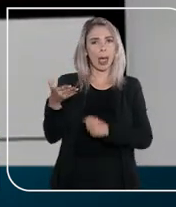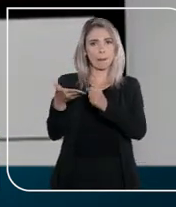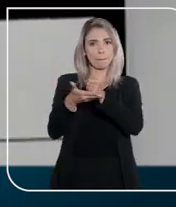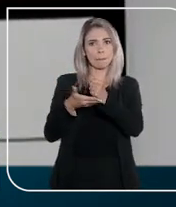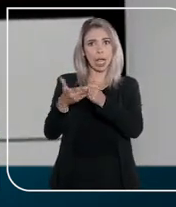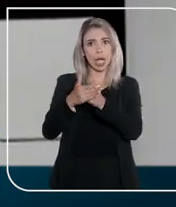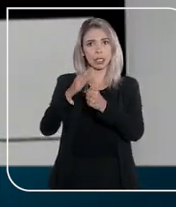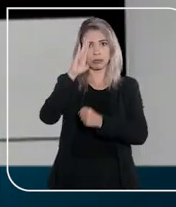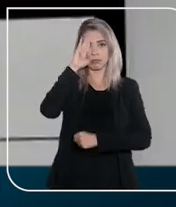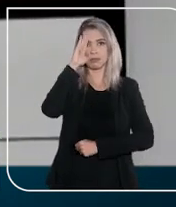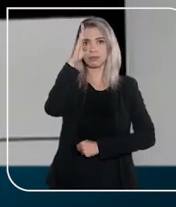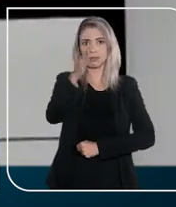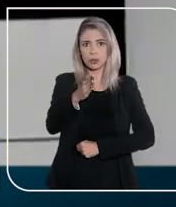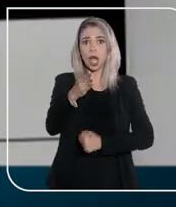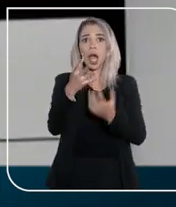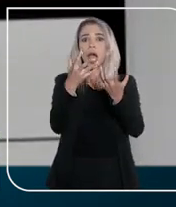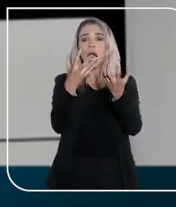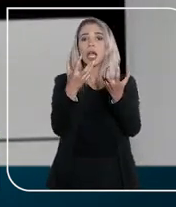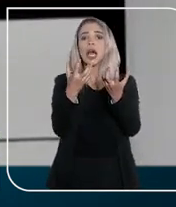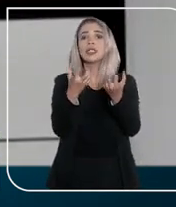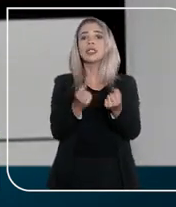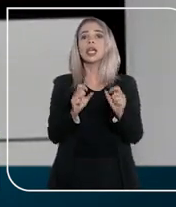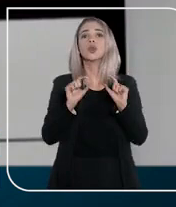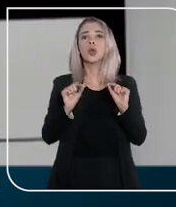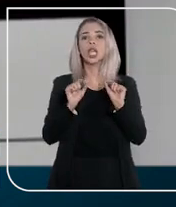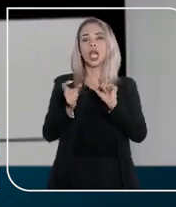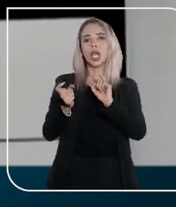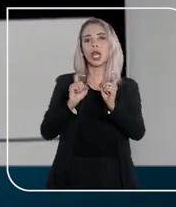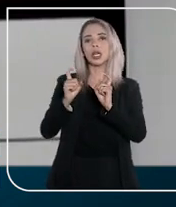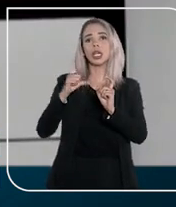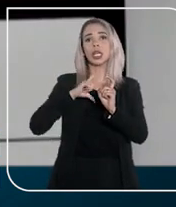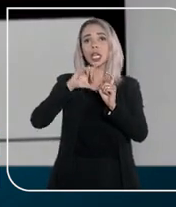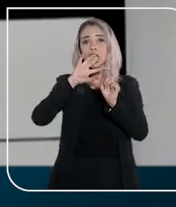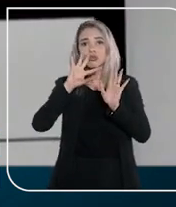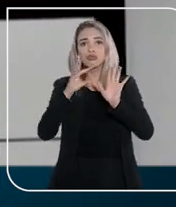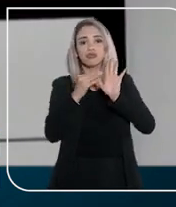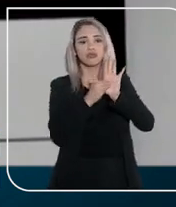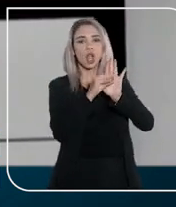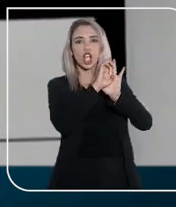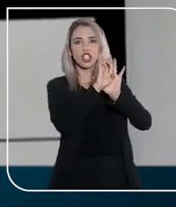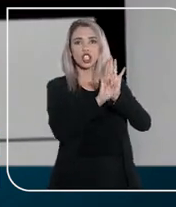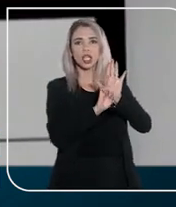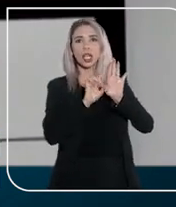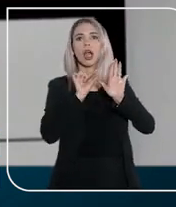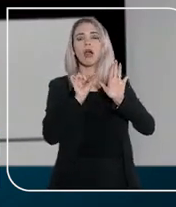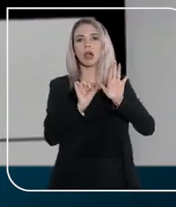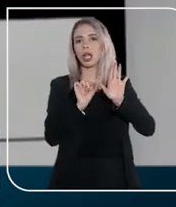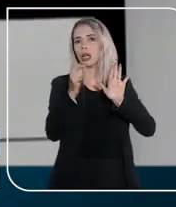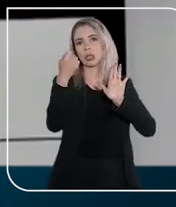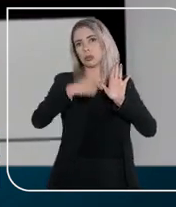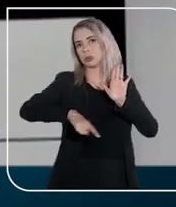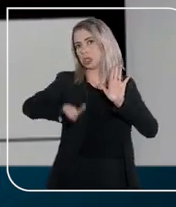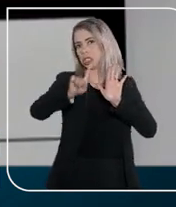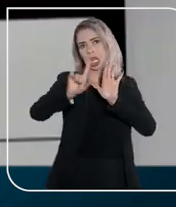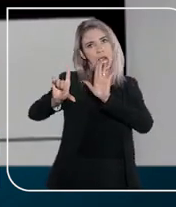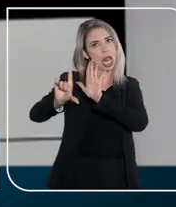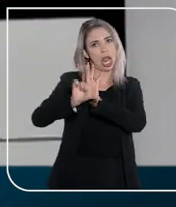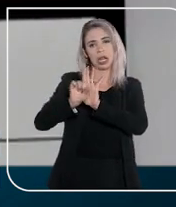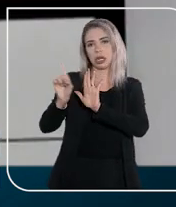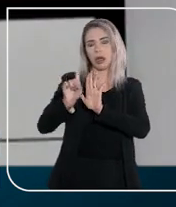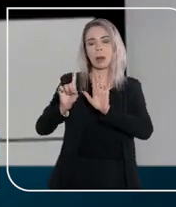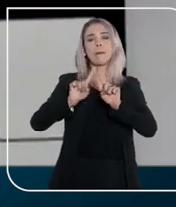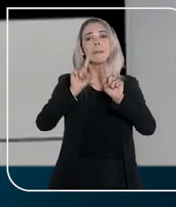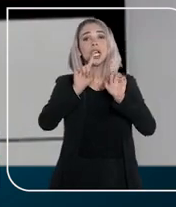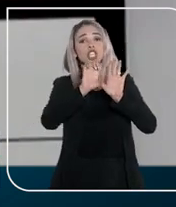eficiência admite que a administração coloque no edital de concurso público, portanto não precisa de lei, mas que a